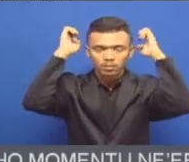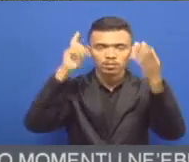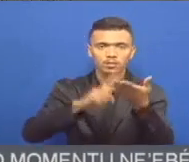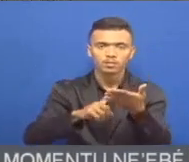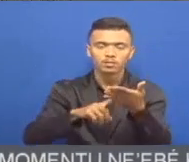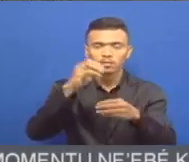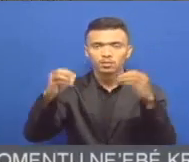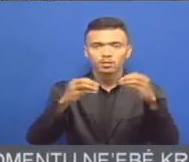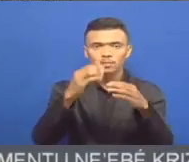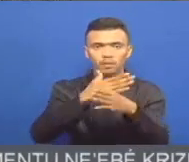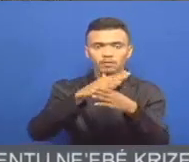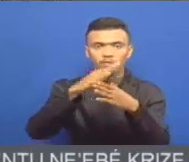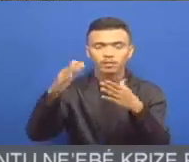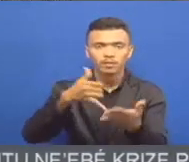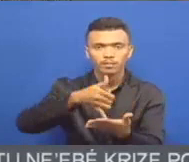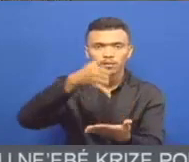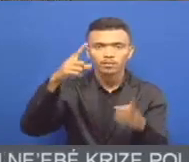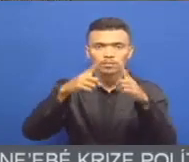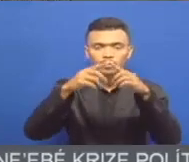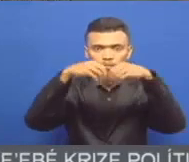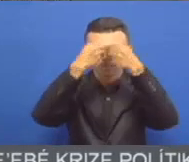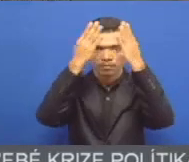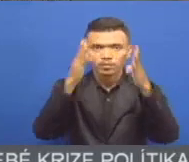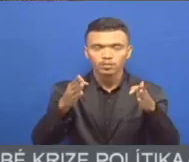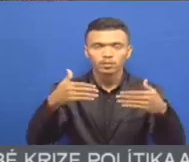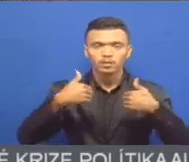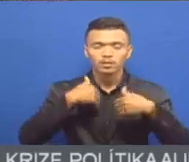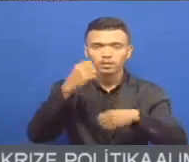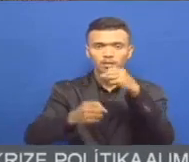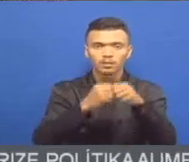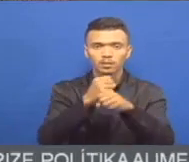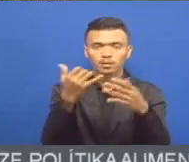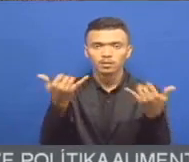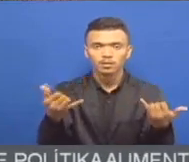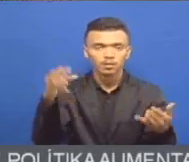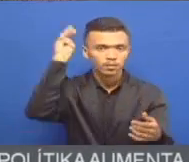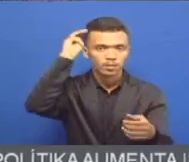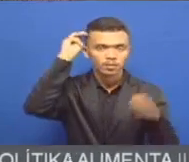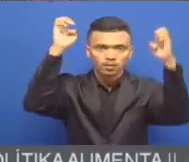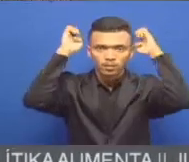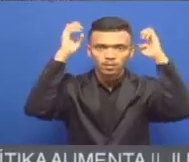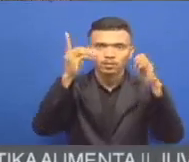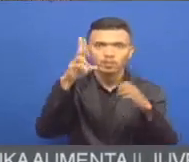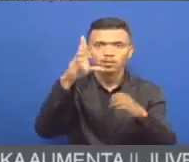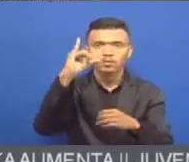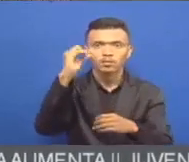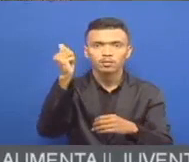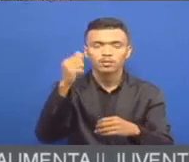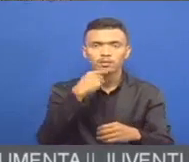ba atribuição prêmio ba melhor professor Sira iha tinangne. Ministra Educação Dulce desejou